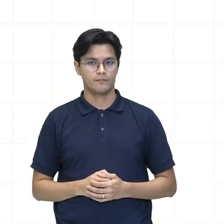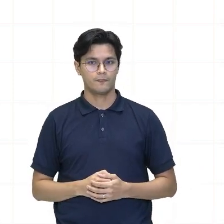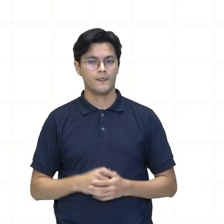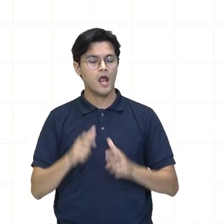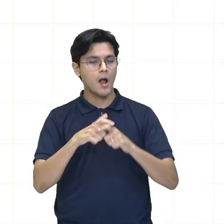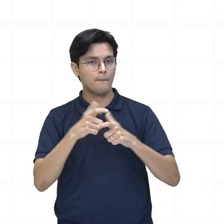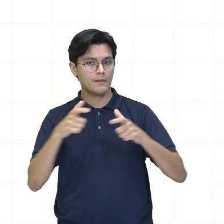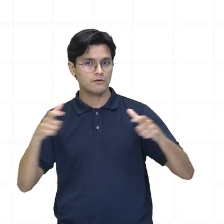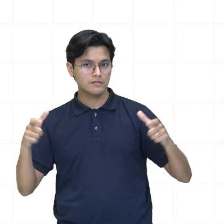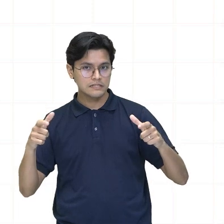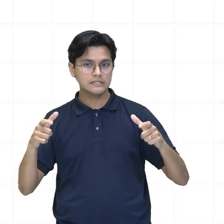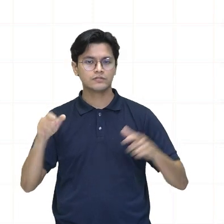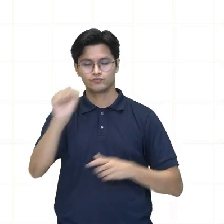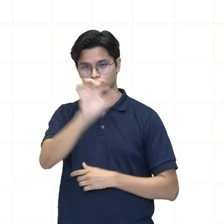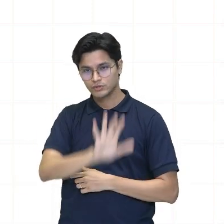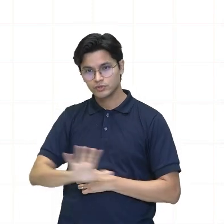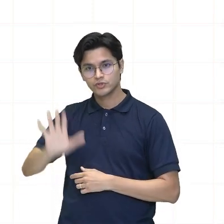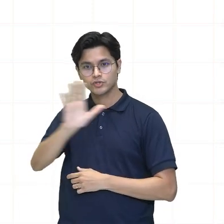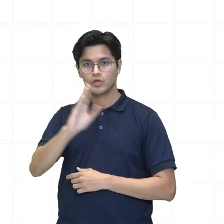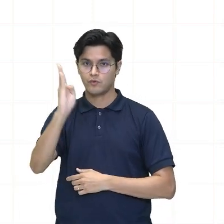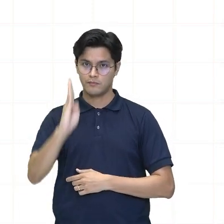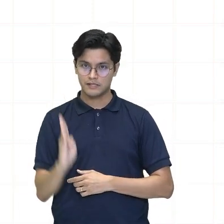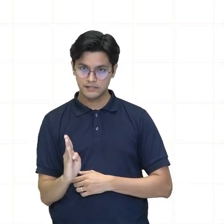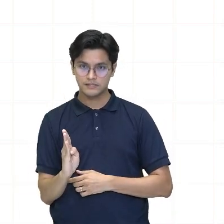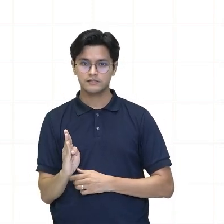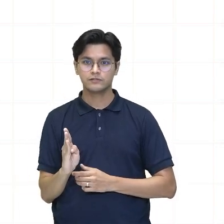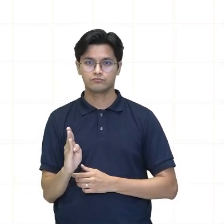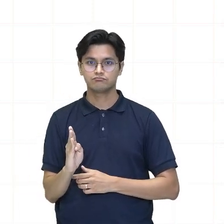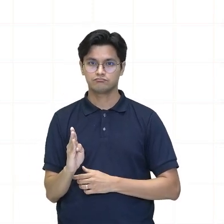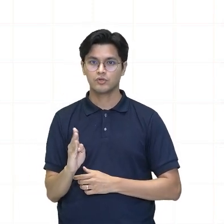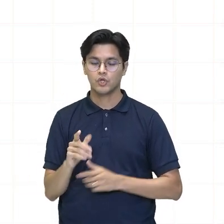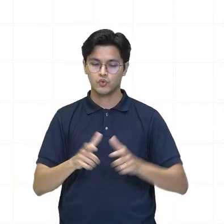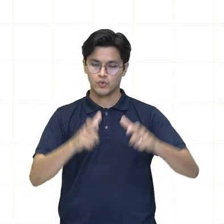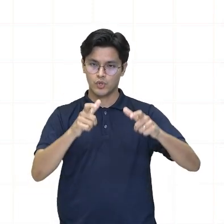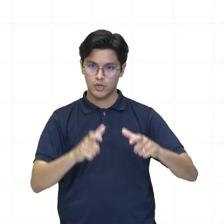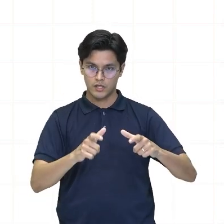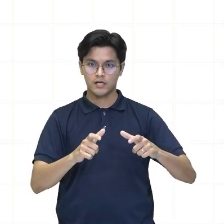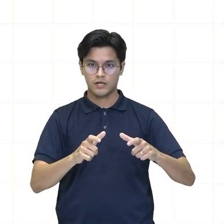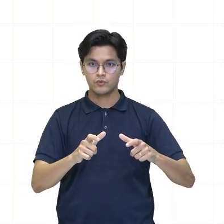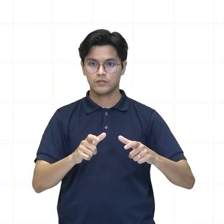está localizado na zona intertropical. Ou seja,